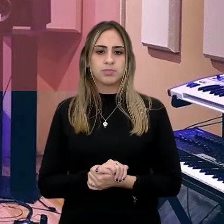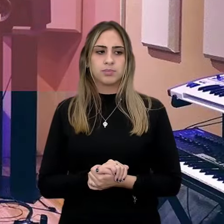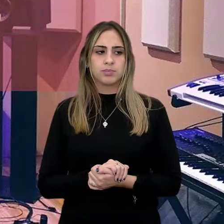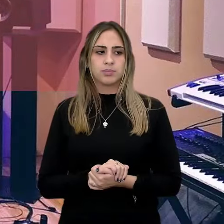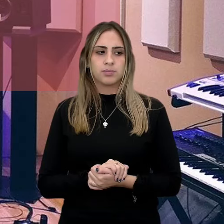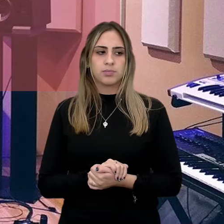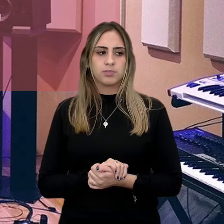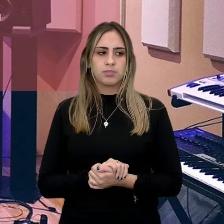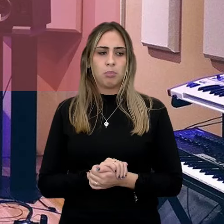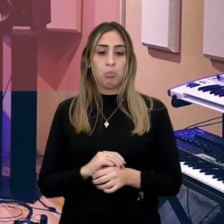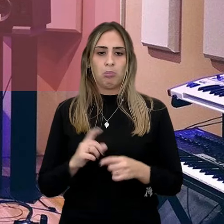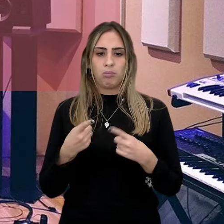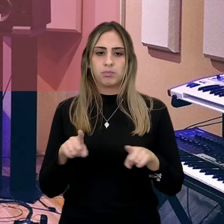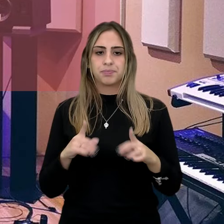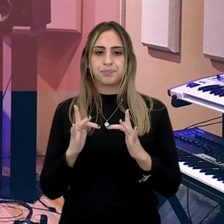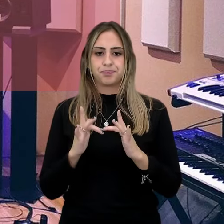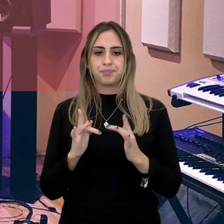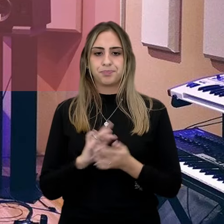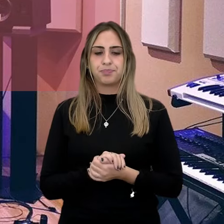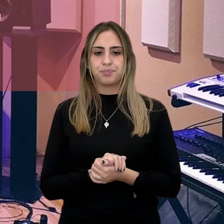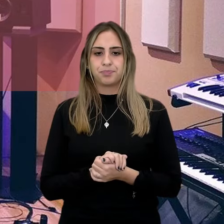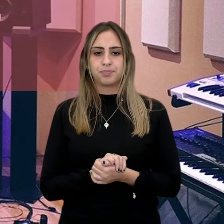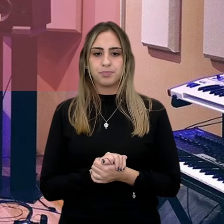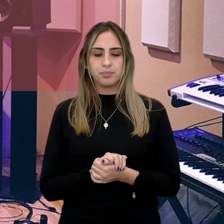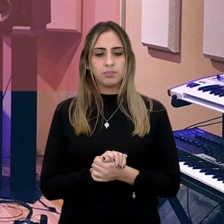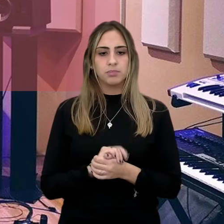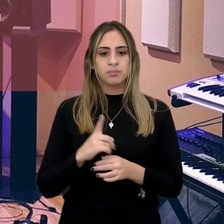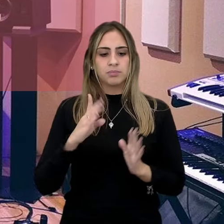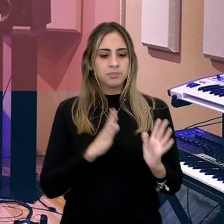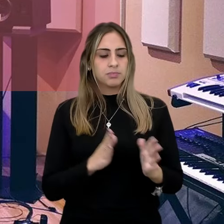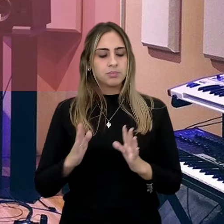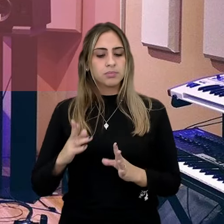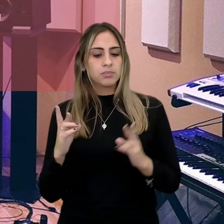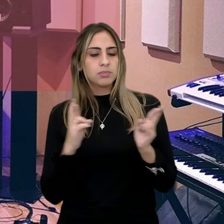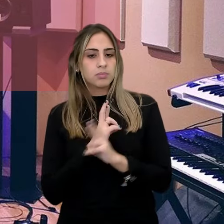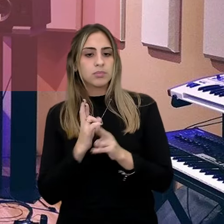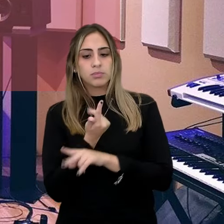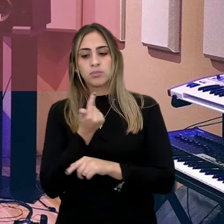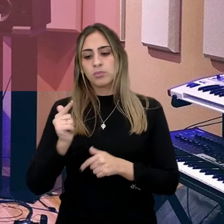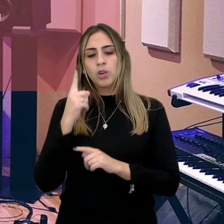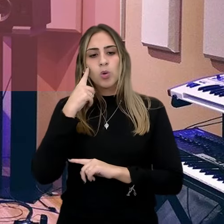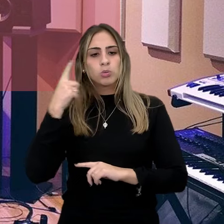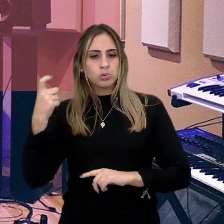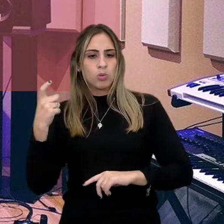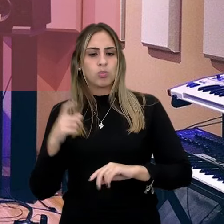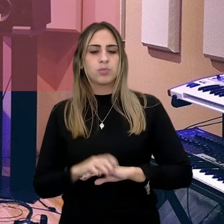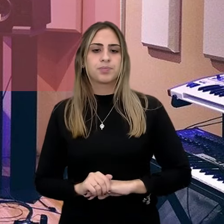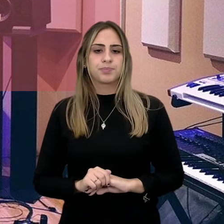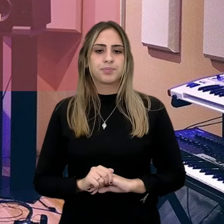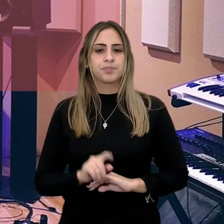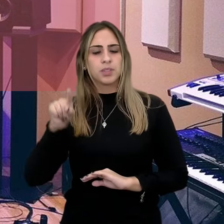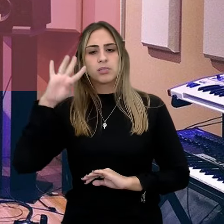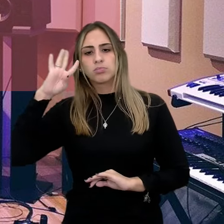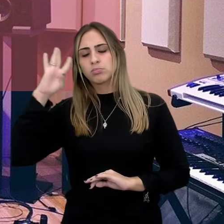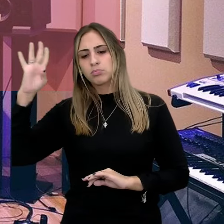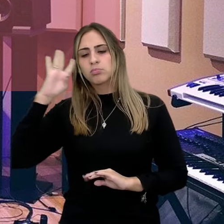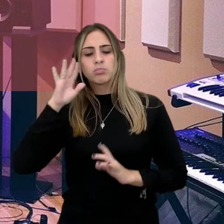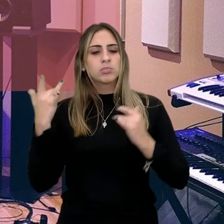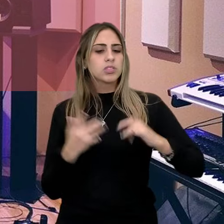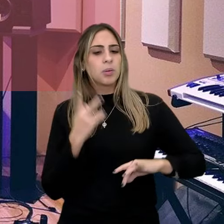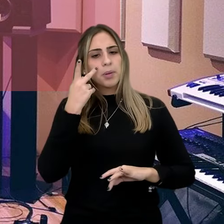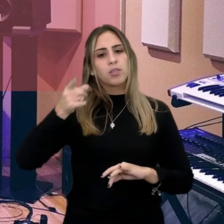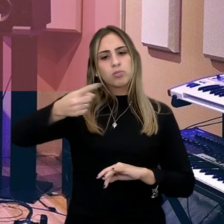cores e formas de uma pintura são capazes de se relacionar com o som e essa reflexão vamos